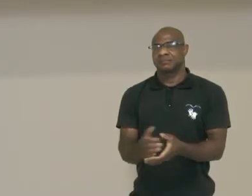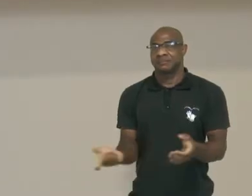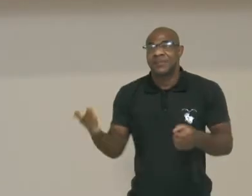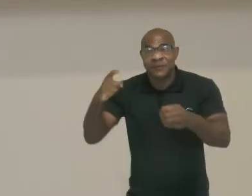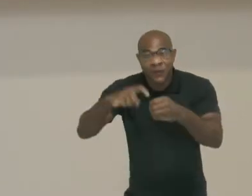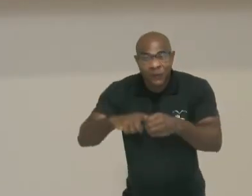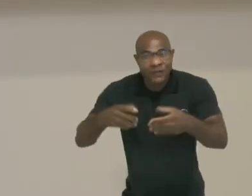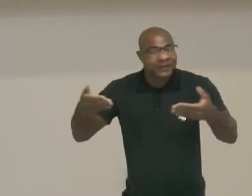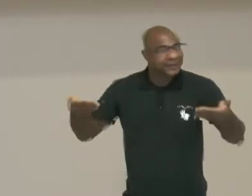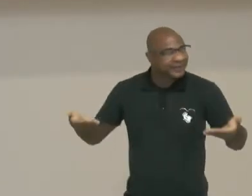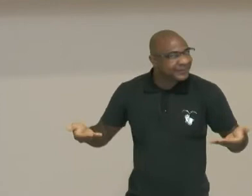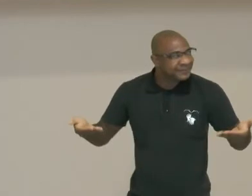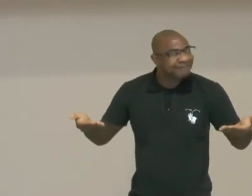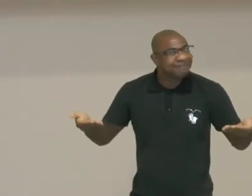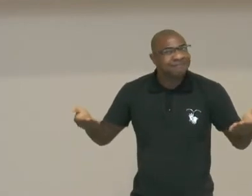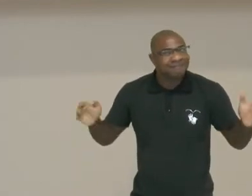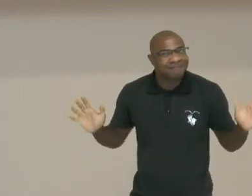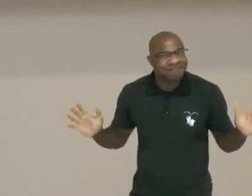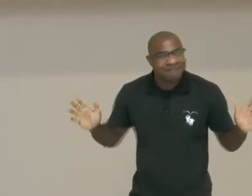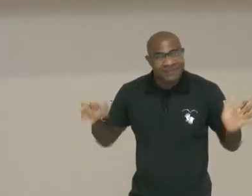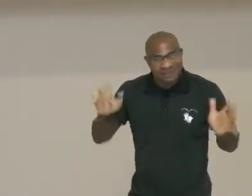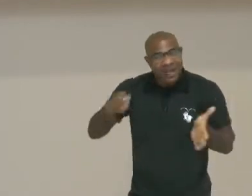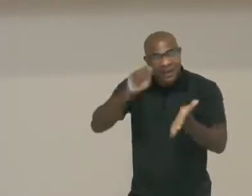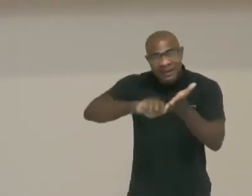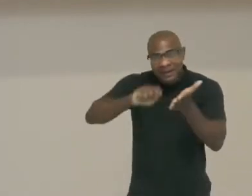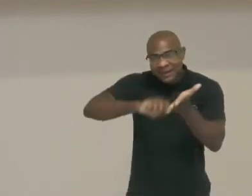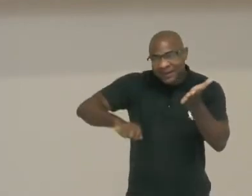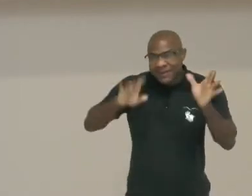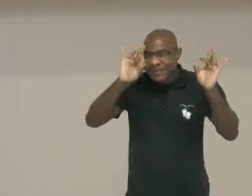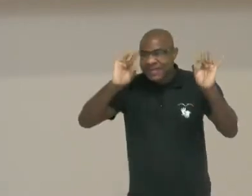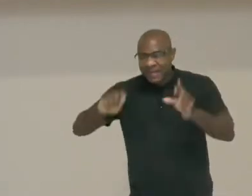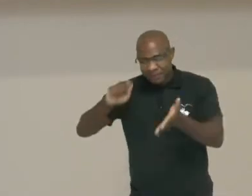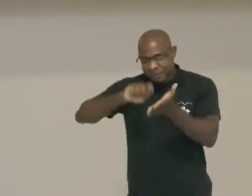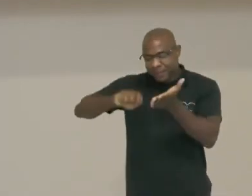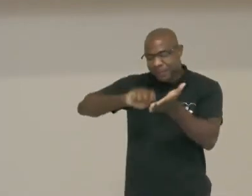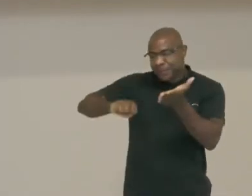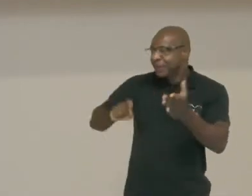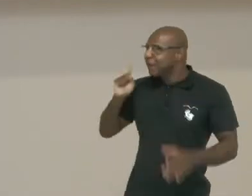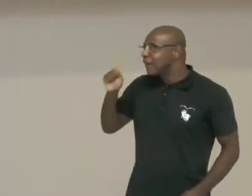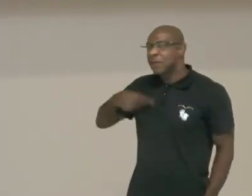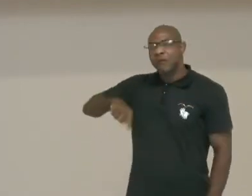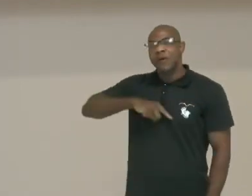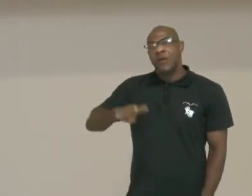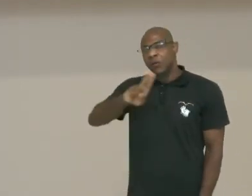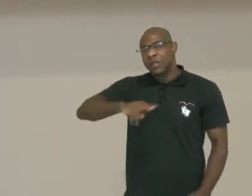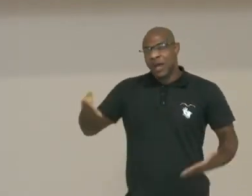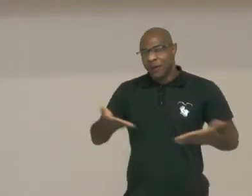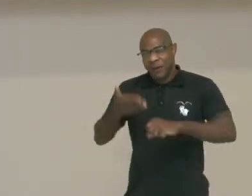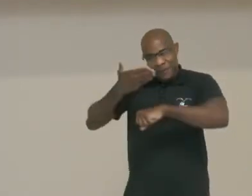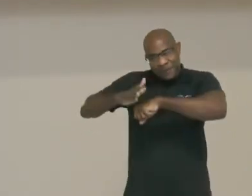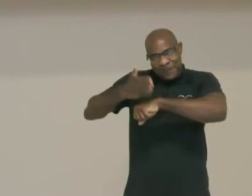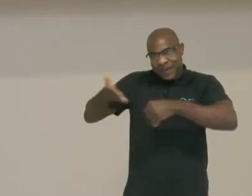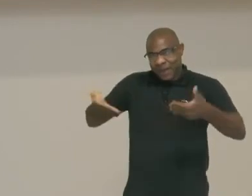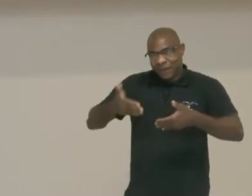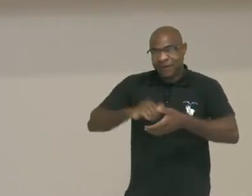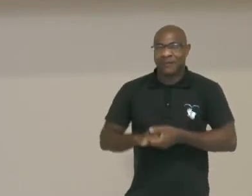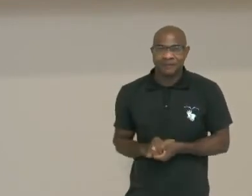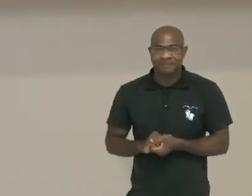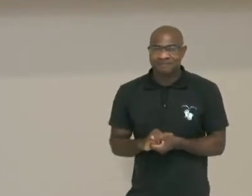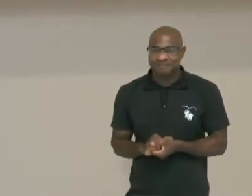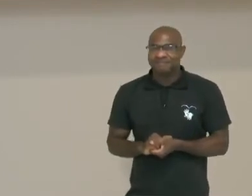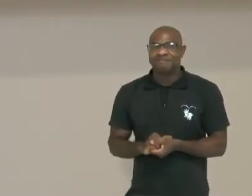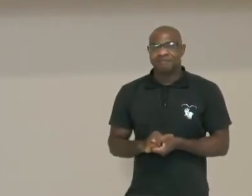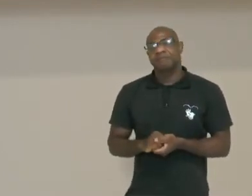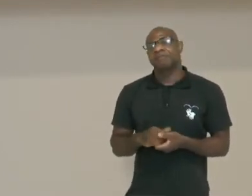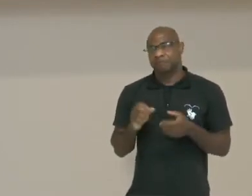Voltei, gente linda. E aí? Anotou todos os detalhes ali, o que nós vamos usar agora para a mão na massa? Anotou ali o